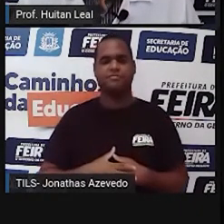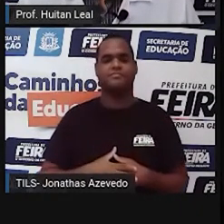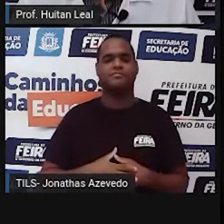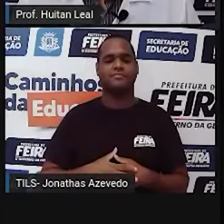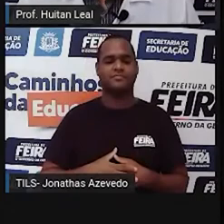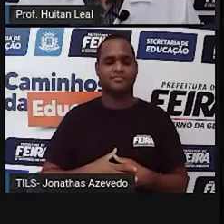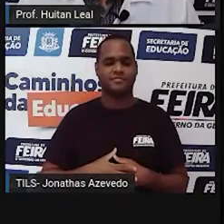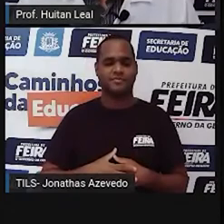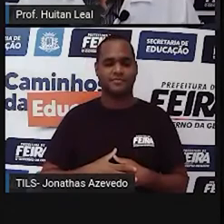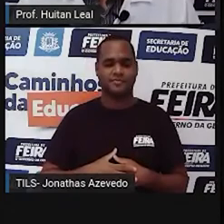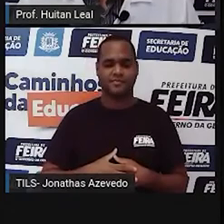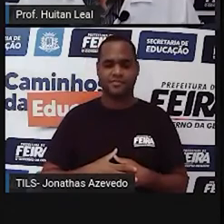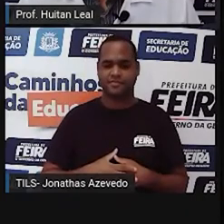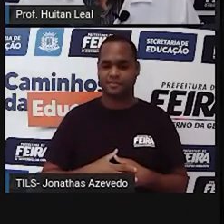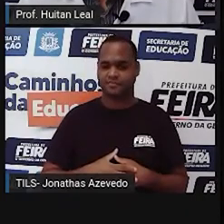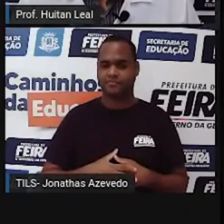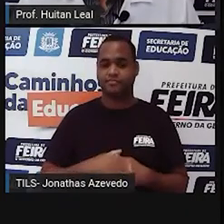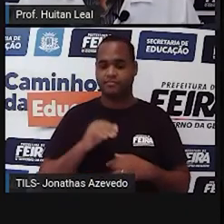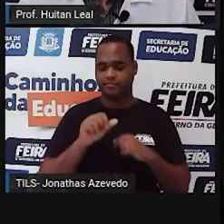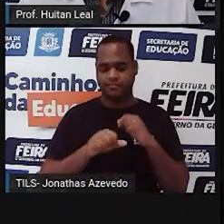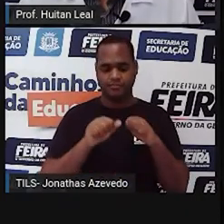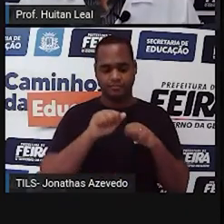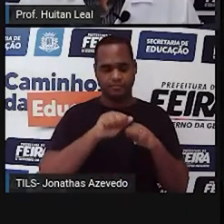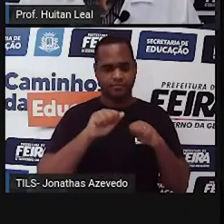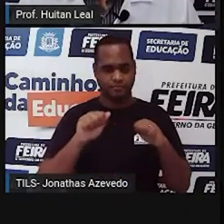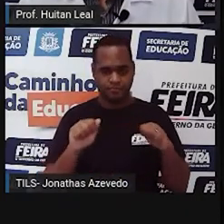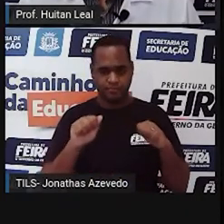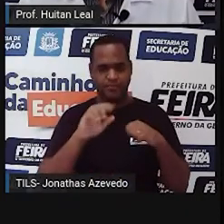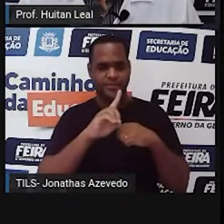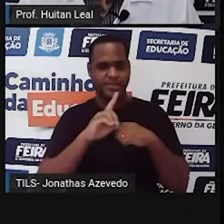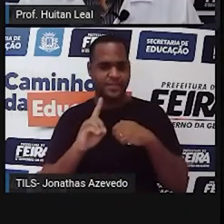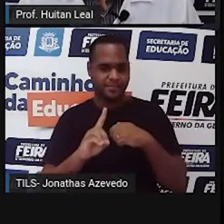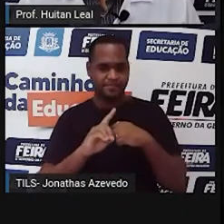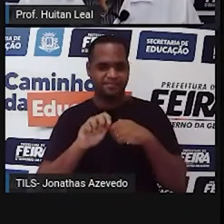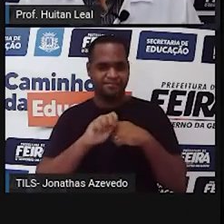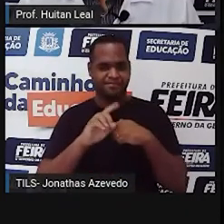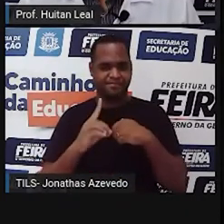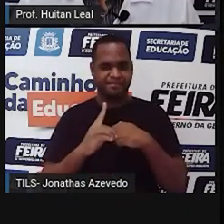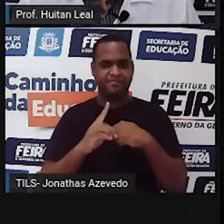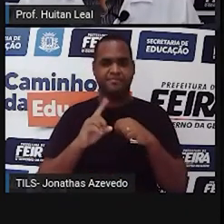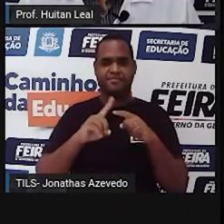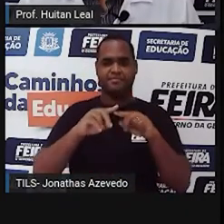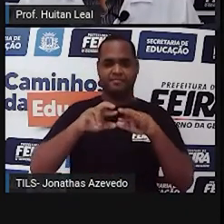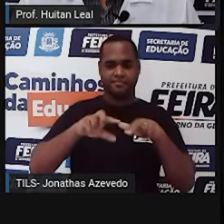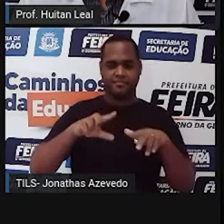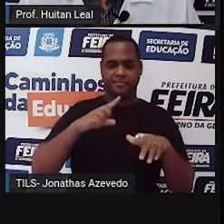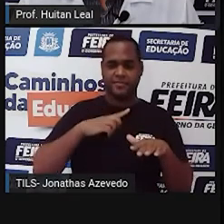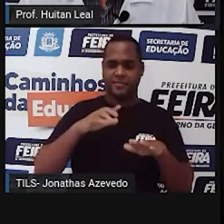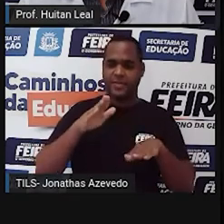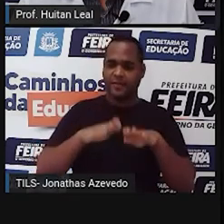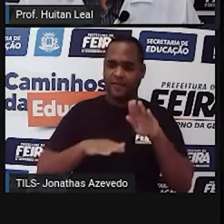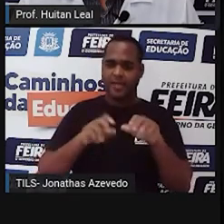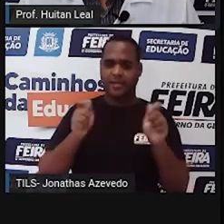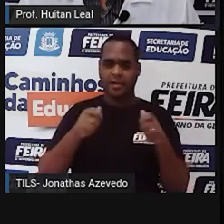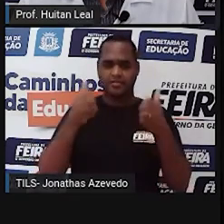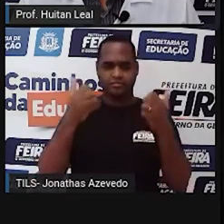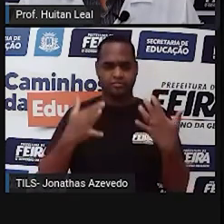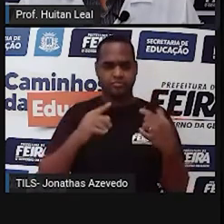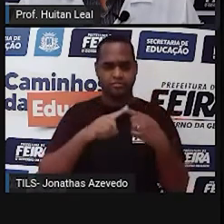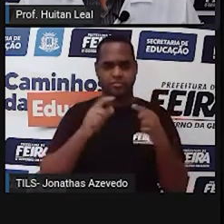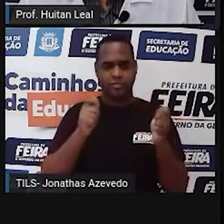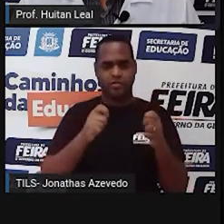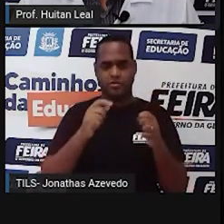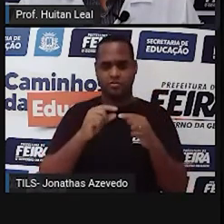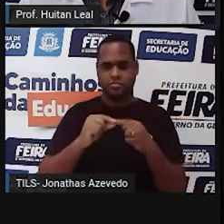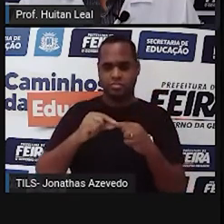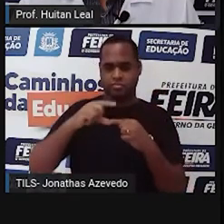Seguindo, existem também a flexão dos advérbios. Embora sejam invariáveis, os advérbios admitem algum tipo